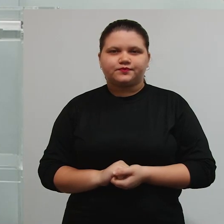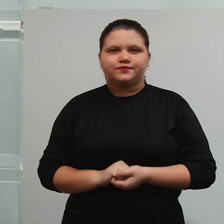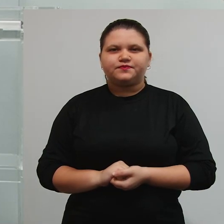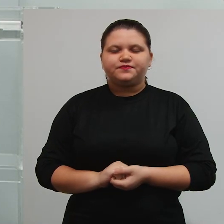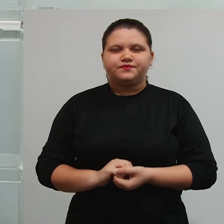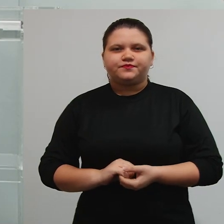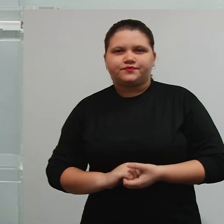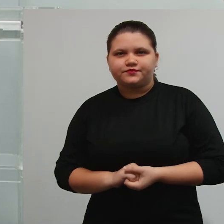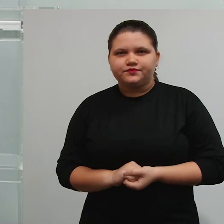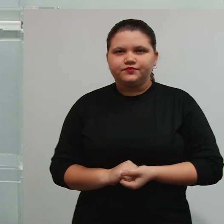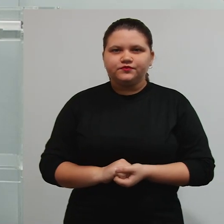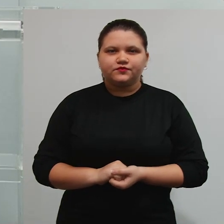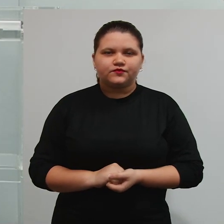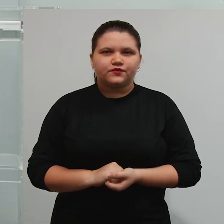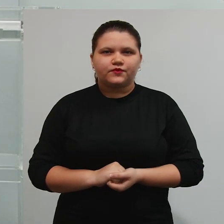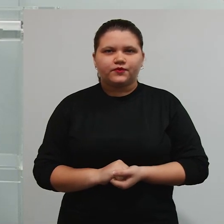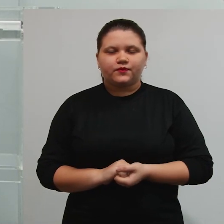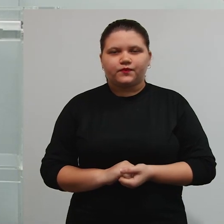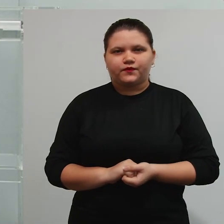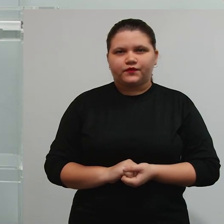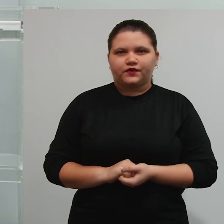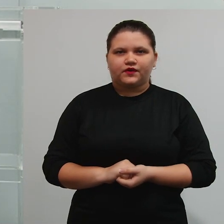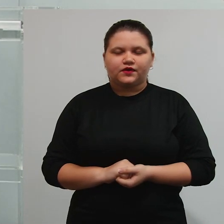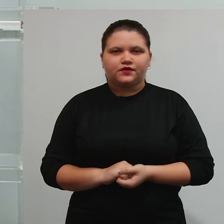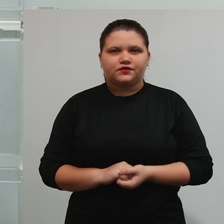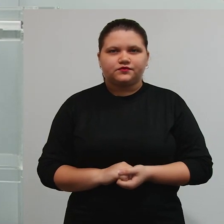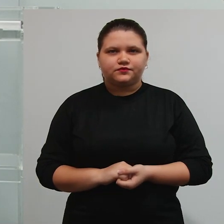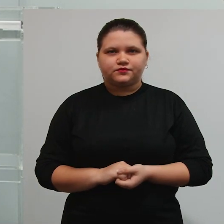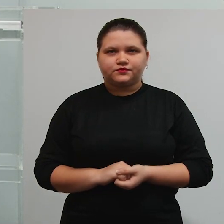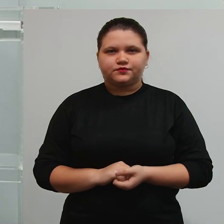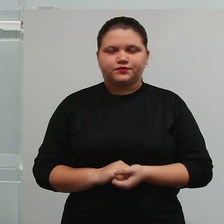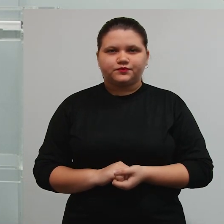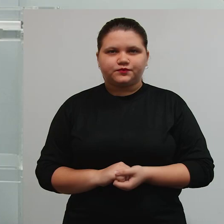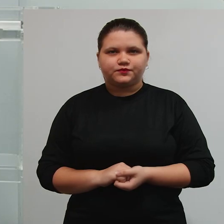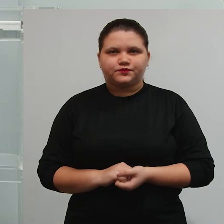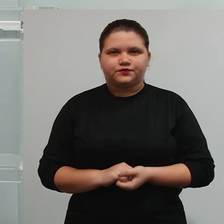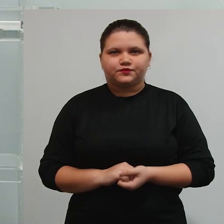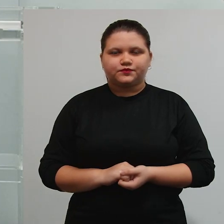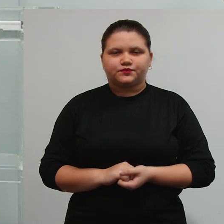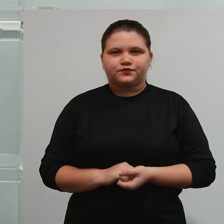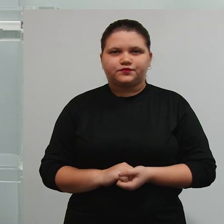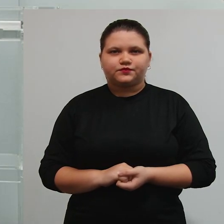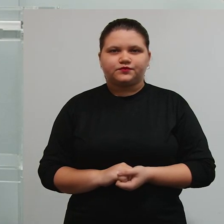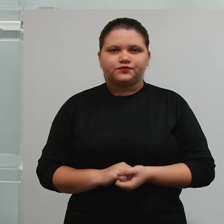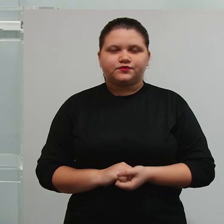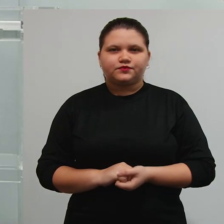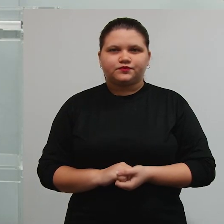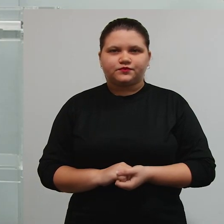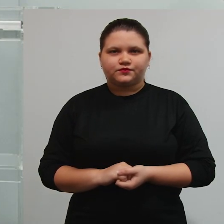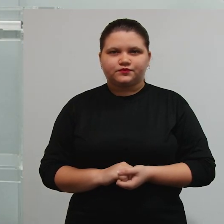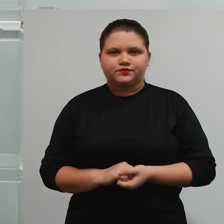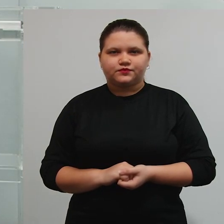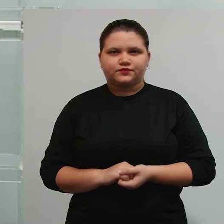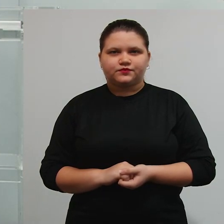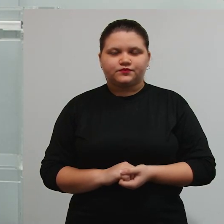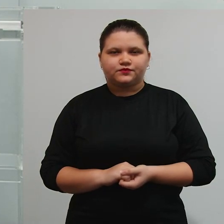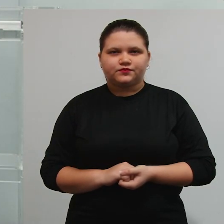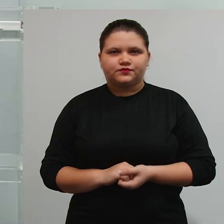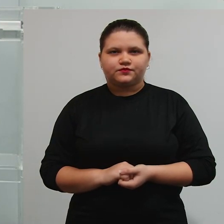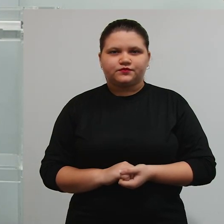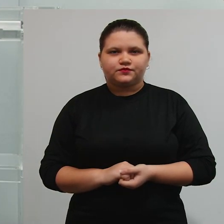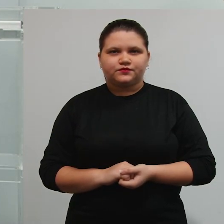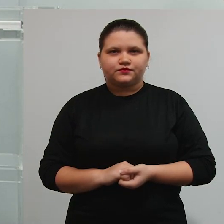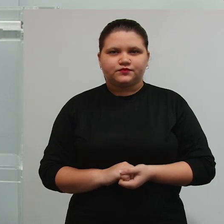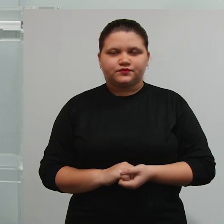básicas, etc., mas podem incorrer em sanções penais, sim. As mais imediatas são as